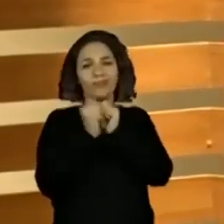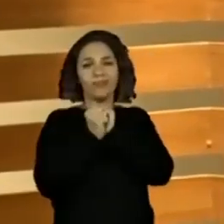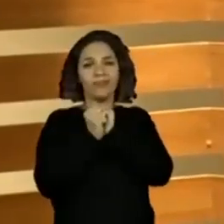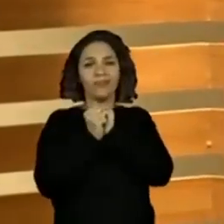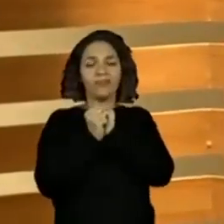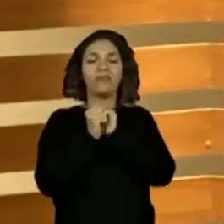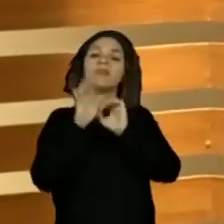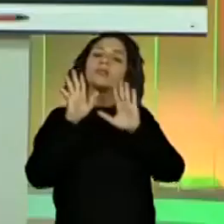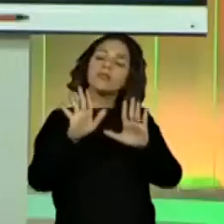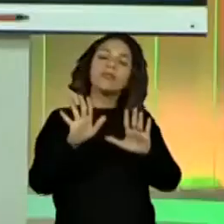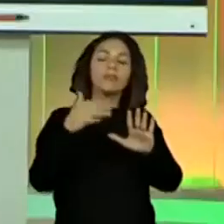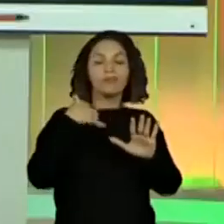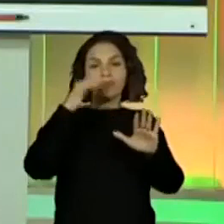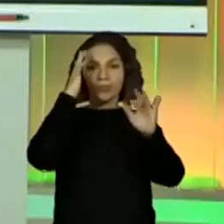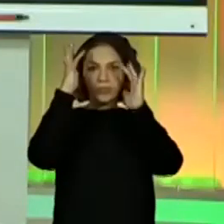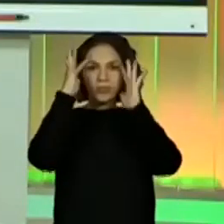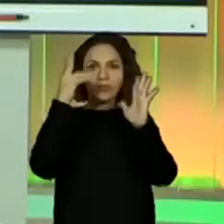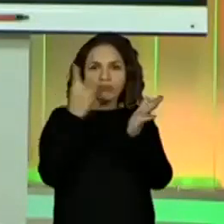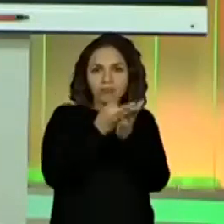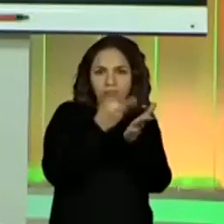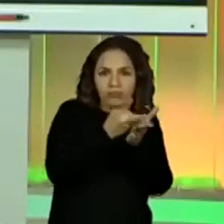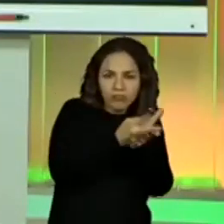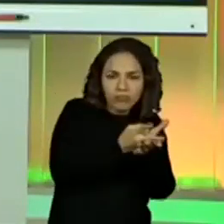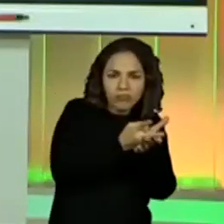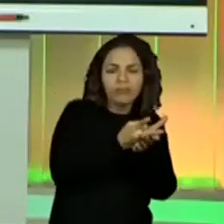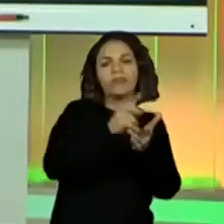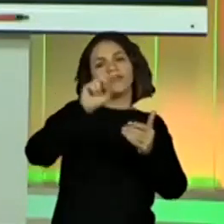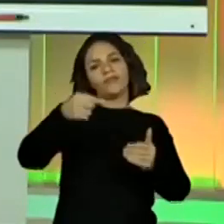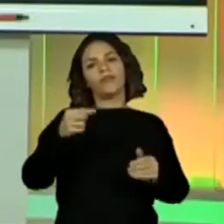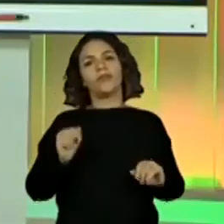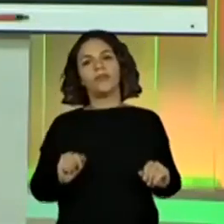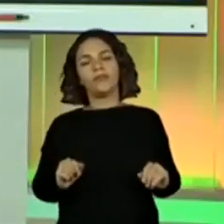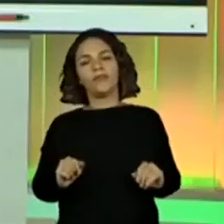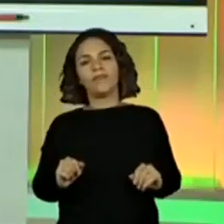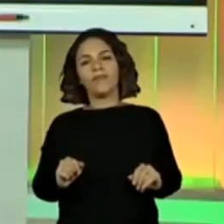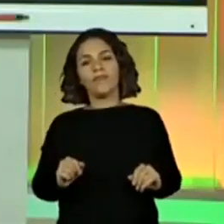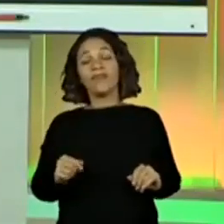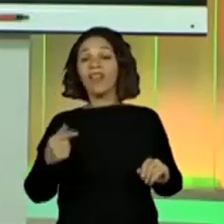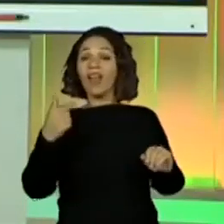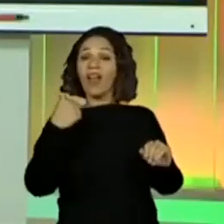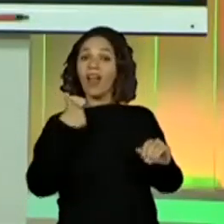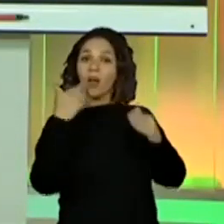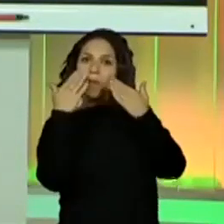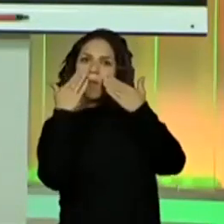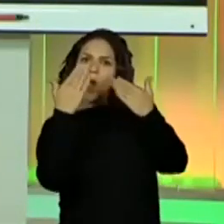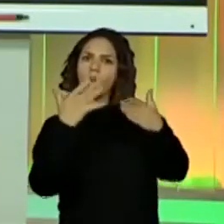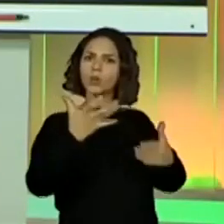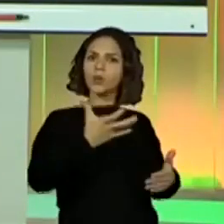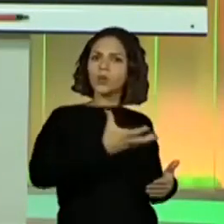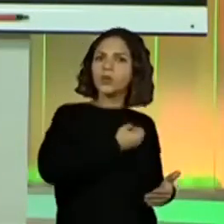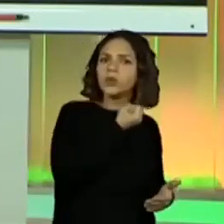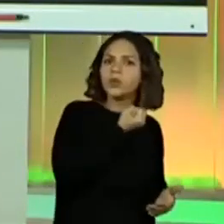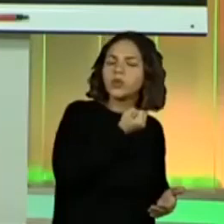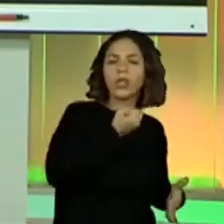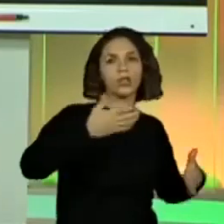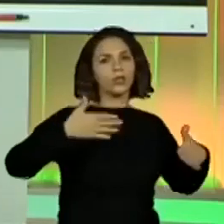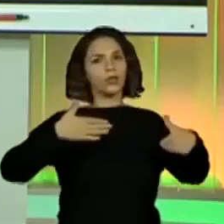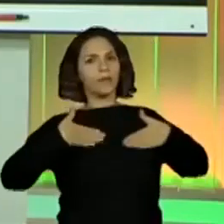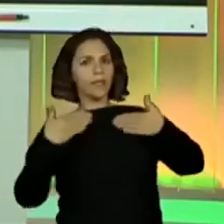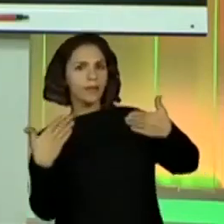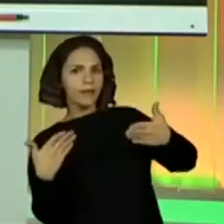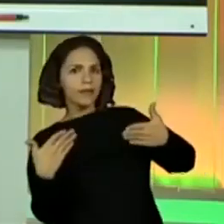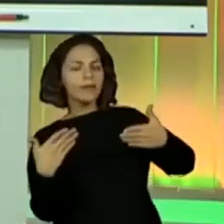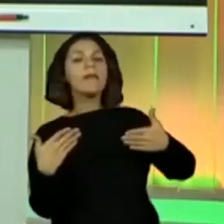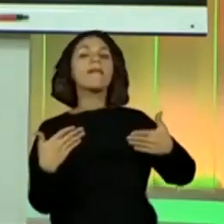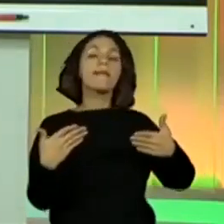uma sequência de pensamento? Coloca vírgula. Se você quer demonstrar uma surpresa, um espanto, você